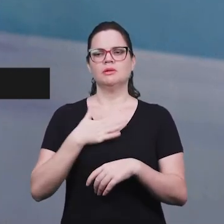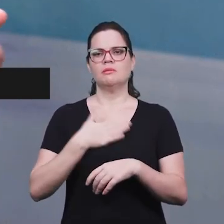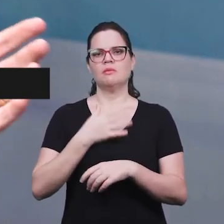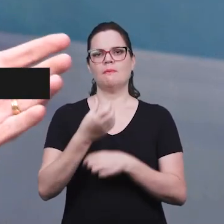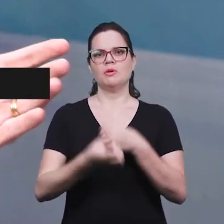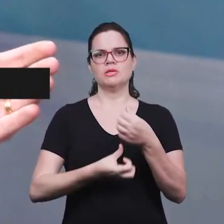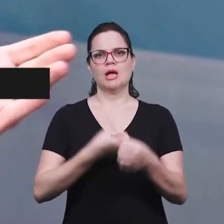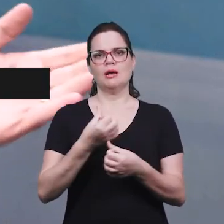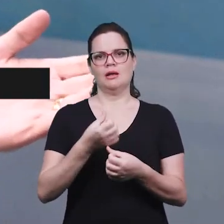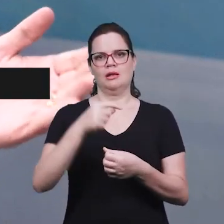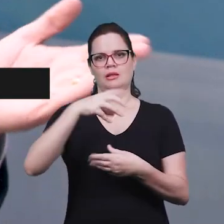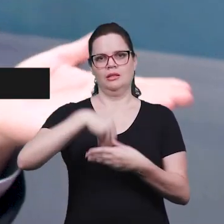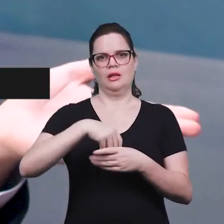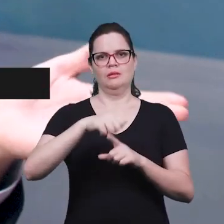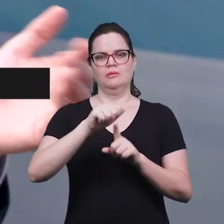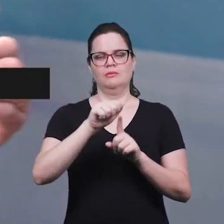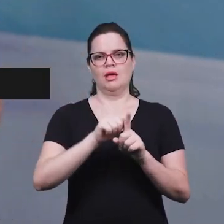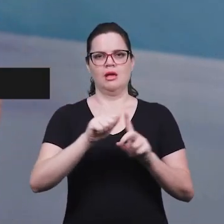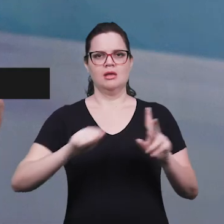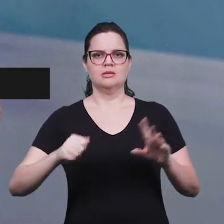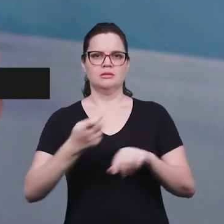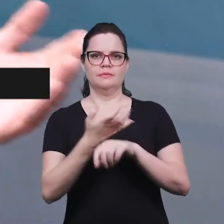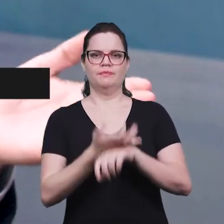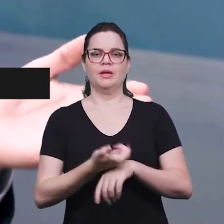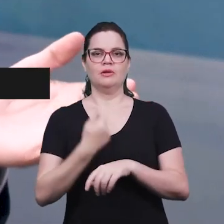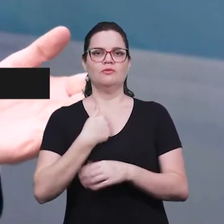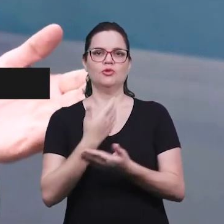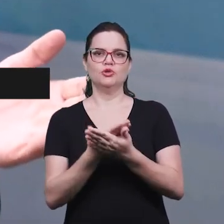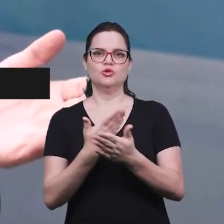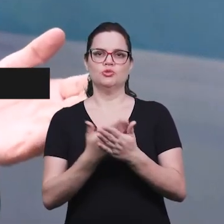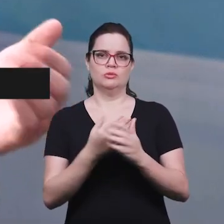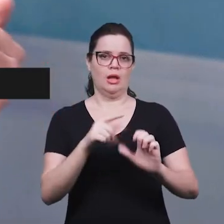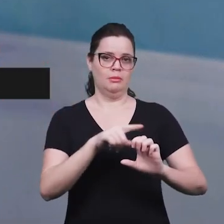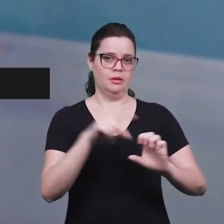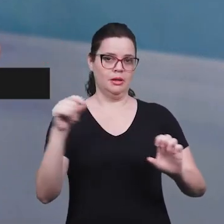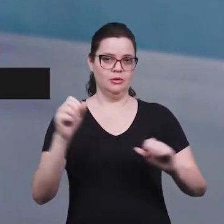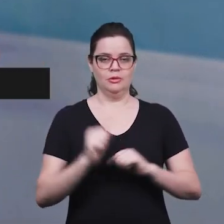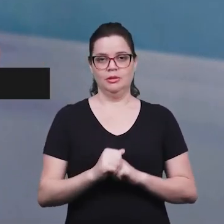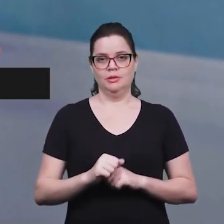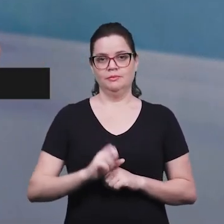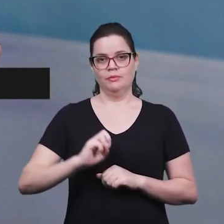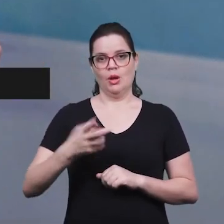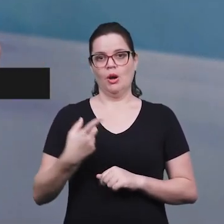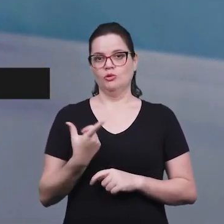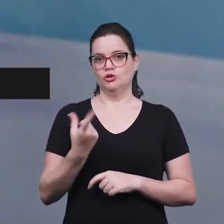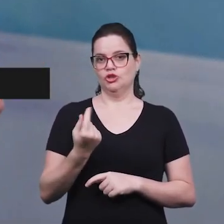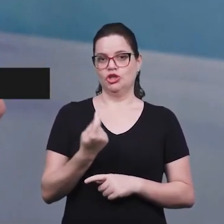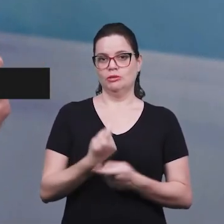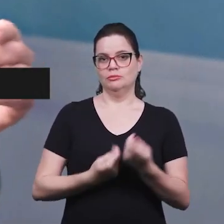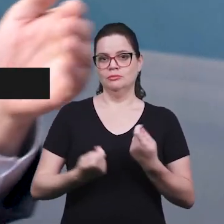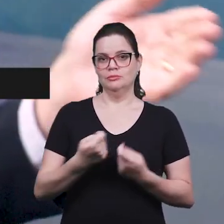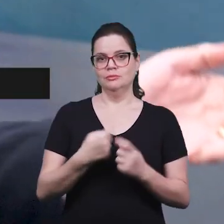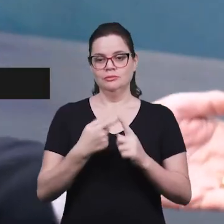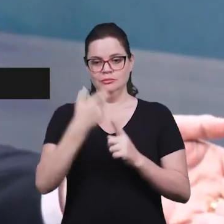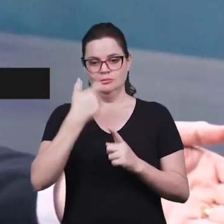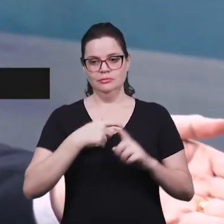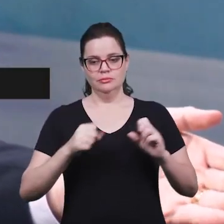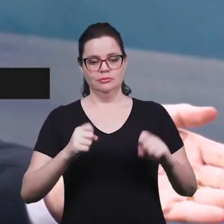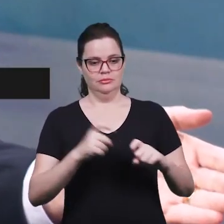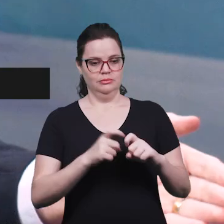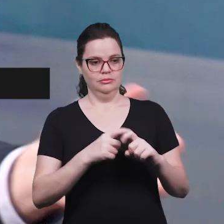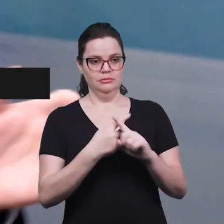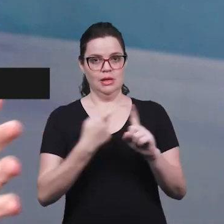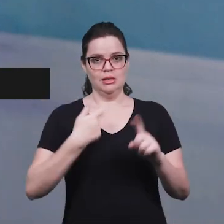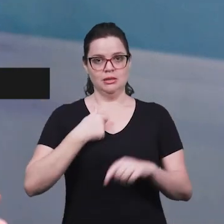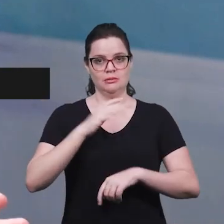semestre que eu vou estudar, por exemplo, o empreendedorismo, finanças, porque eu posso ser médico, mas eu posso ser médico e dono da minha